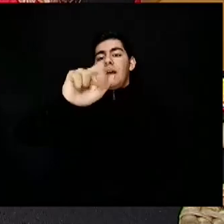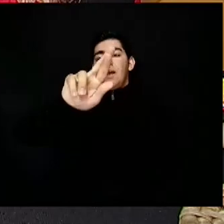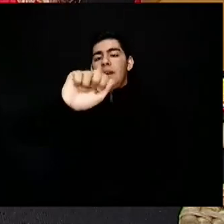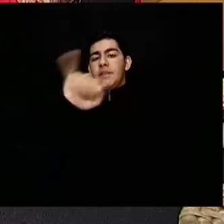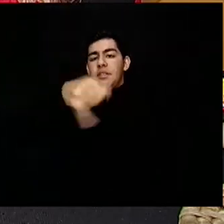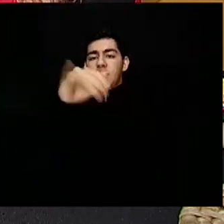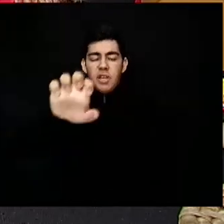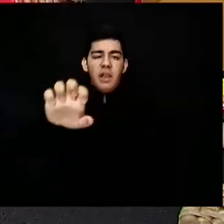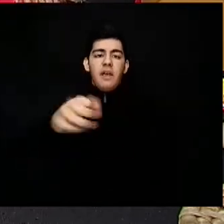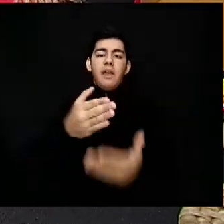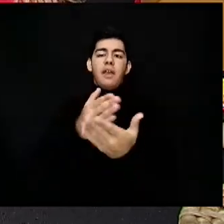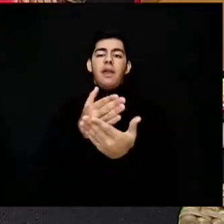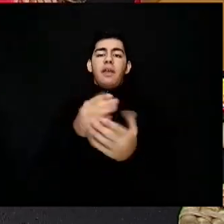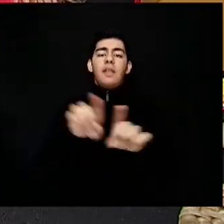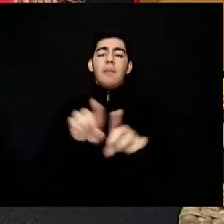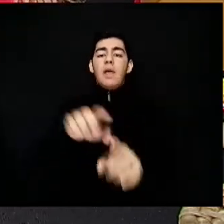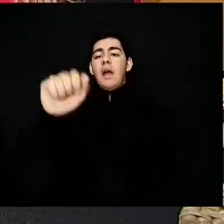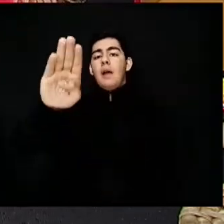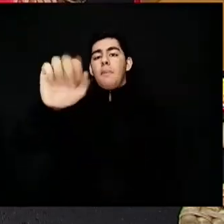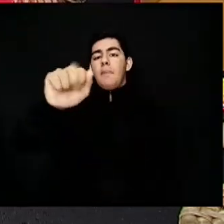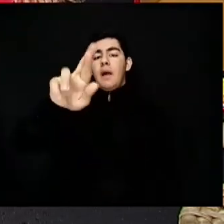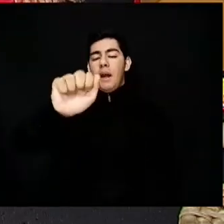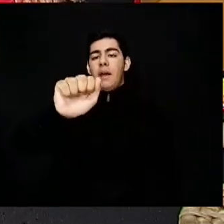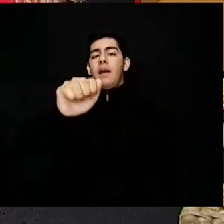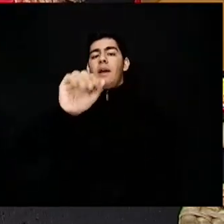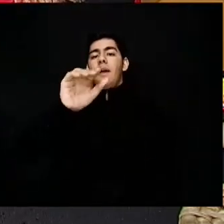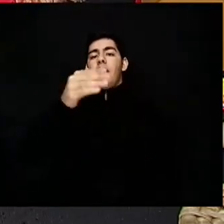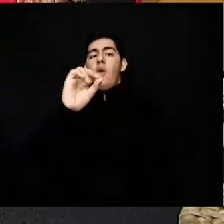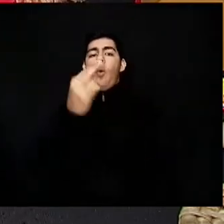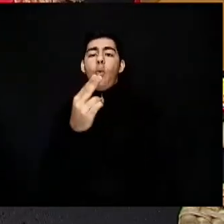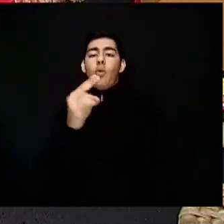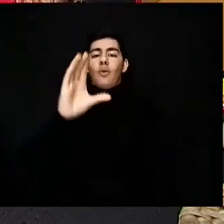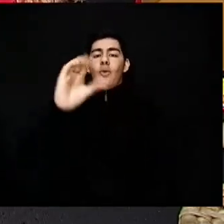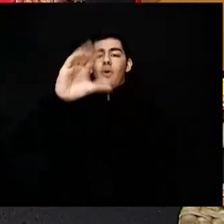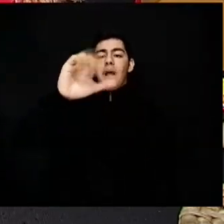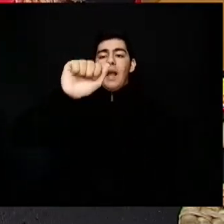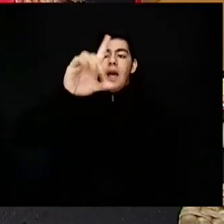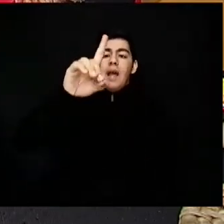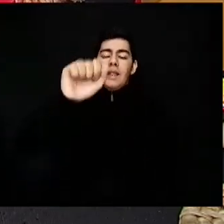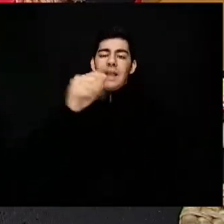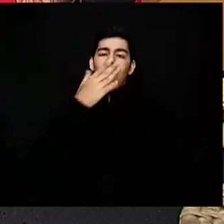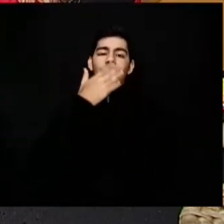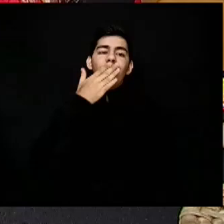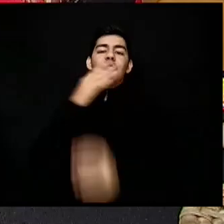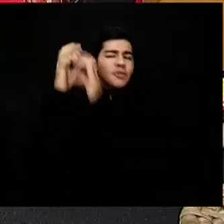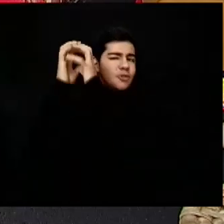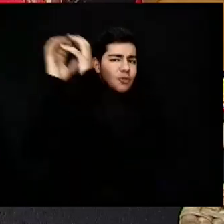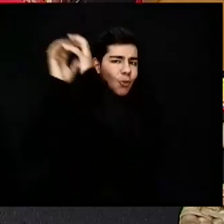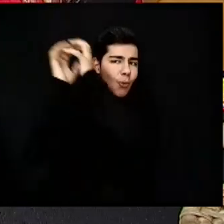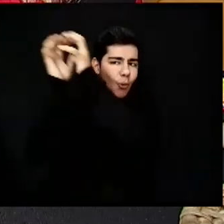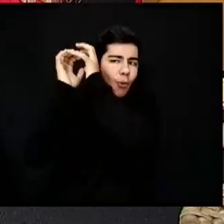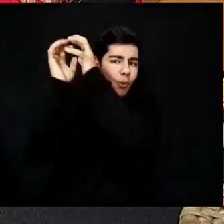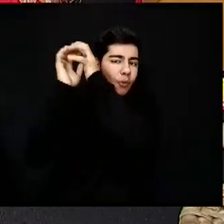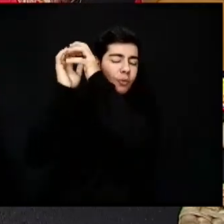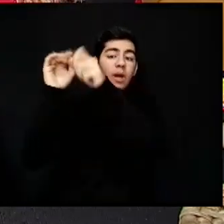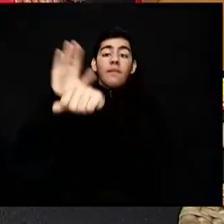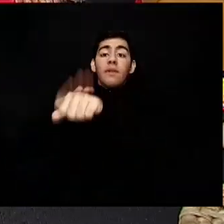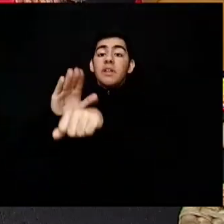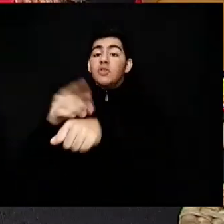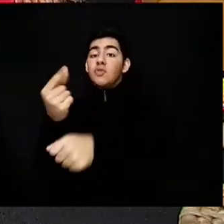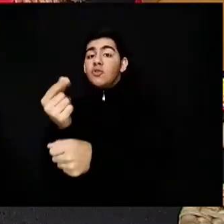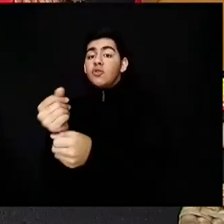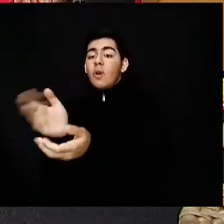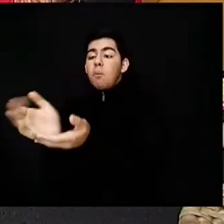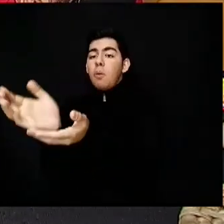cocada e ficavam com pouca porcentagem daquilo que elas vendiam e elas juntavam esse dinheiro e compravam